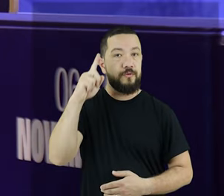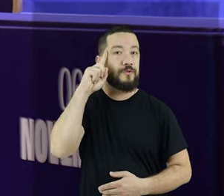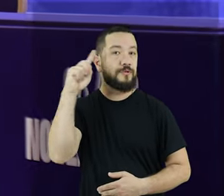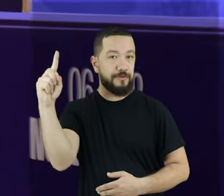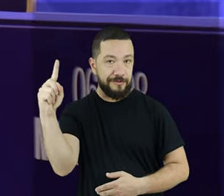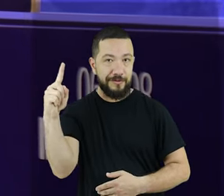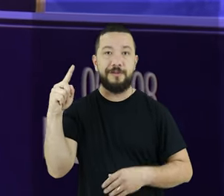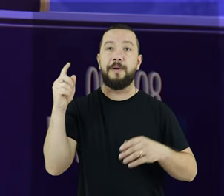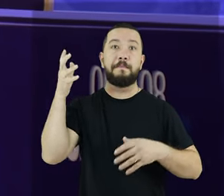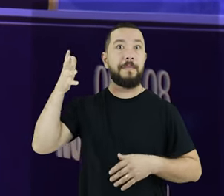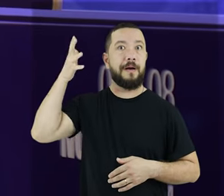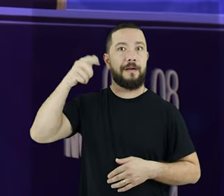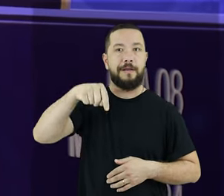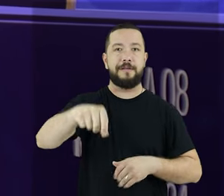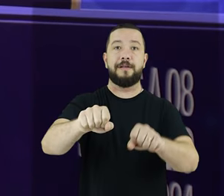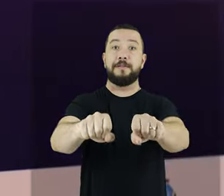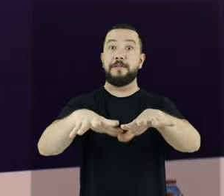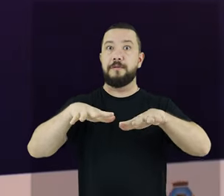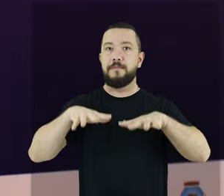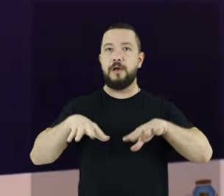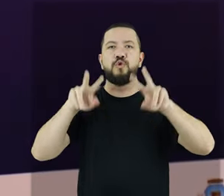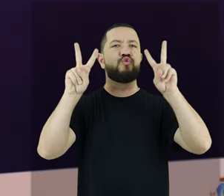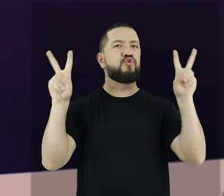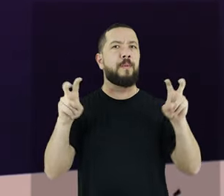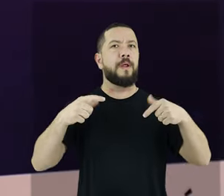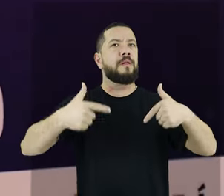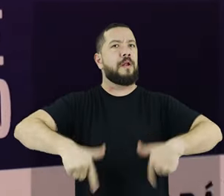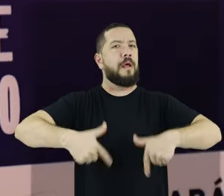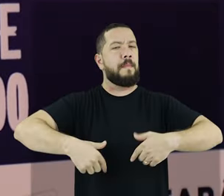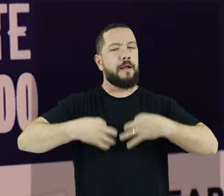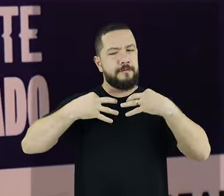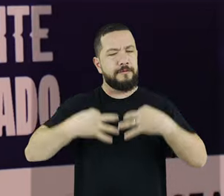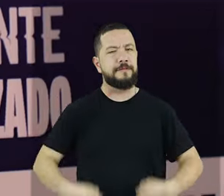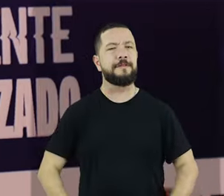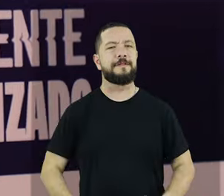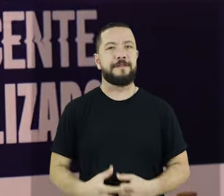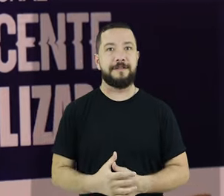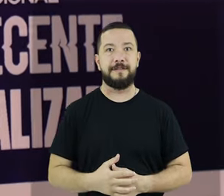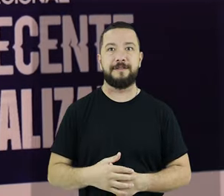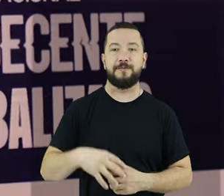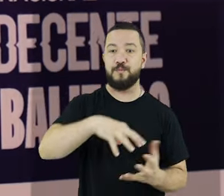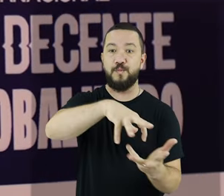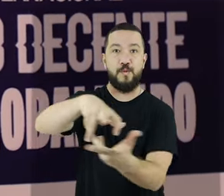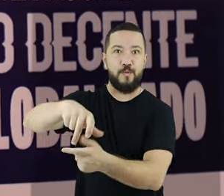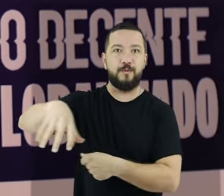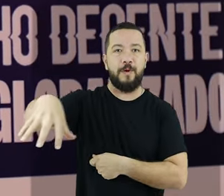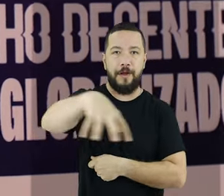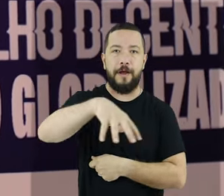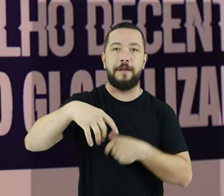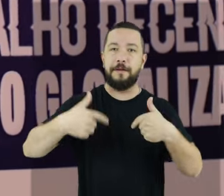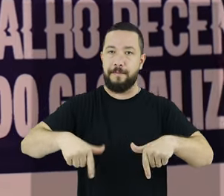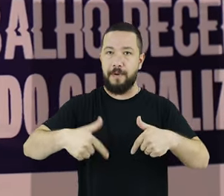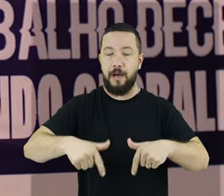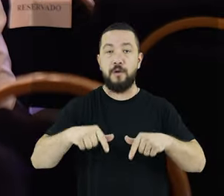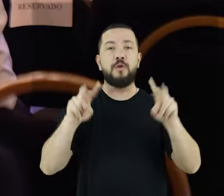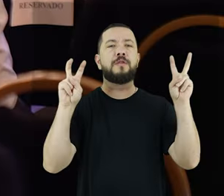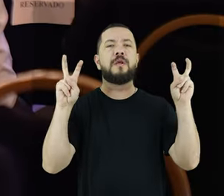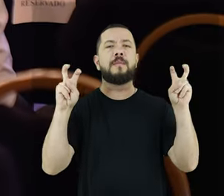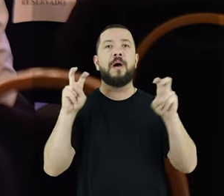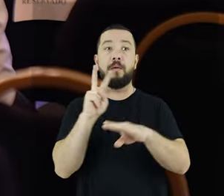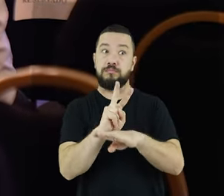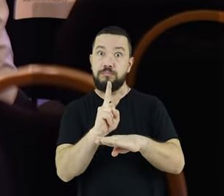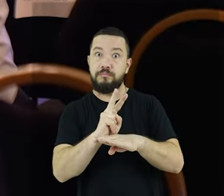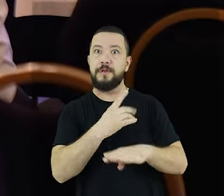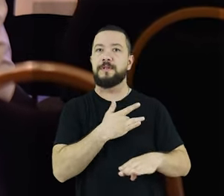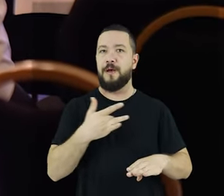O segundo dia de palestras do Seminário Internacional Trabalho Decente no Mundo Globalizado iniciou com o debate sobre proteção da saúde